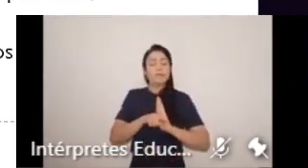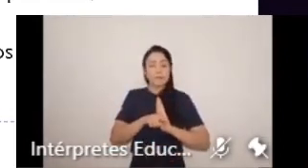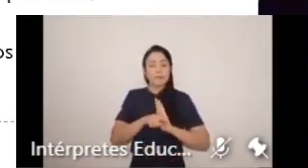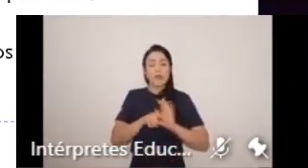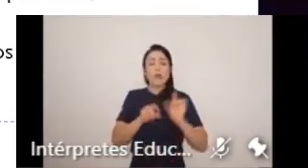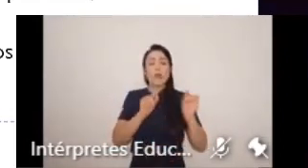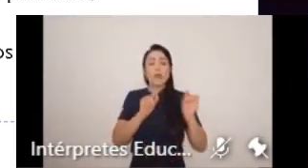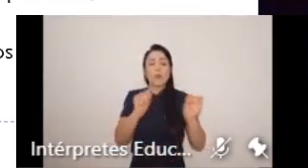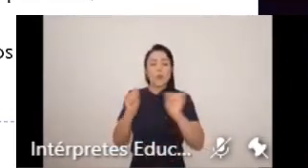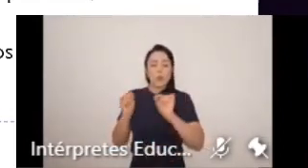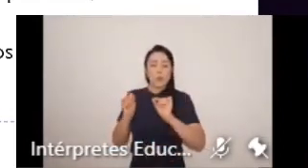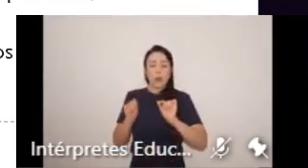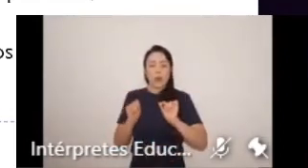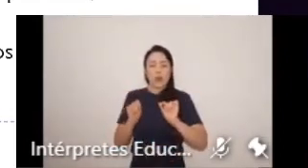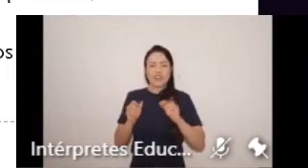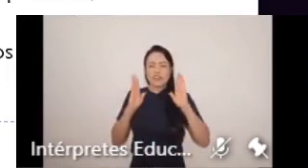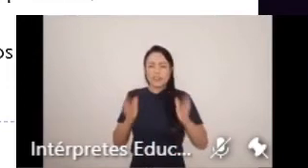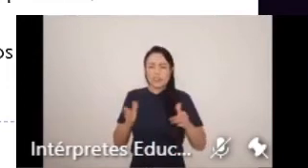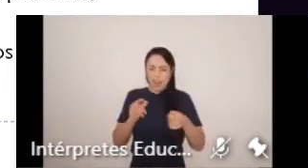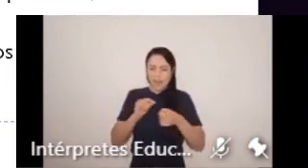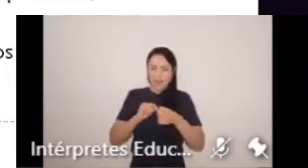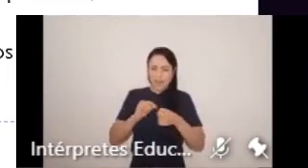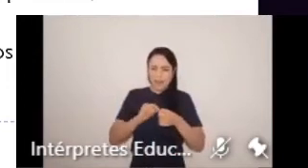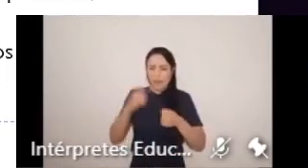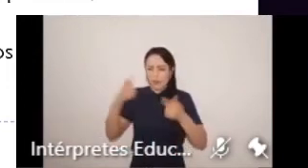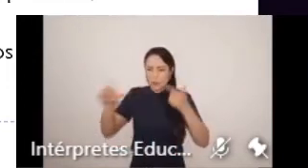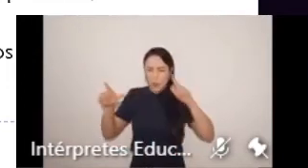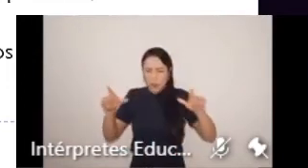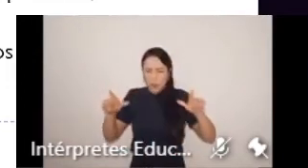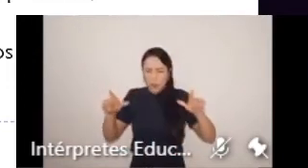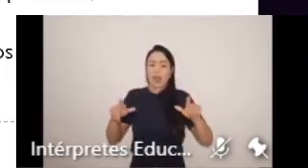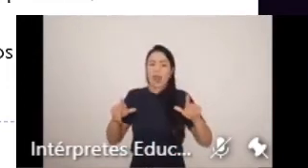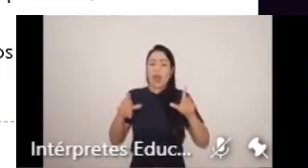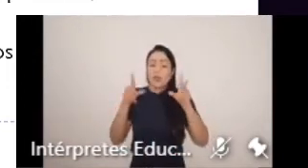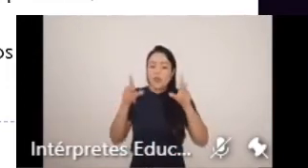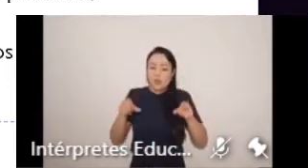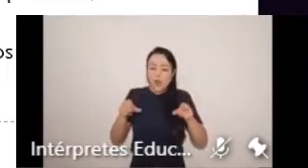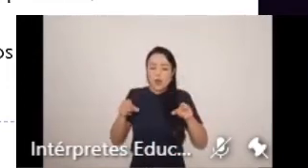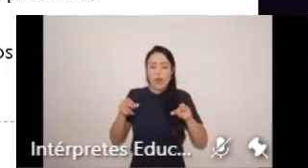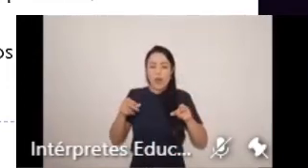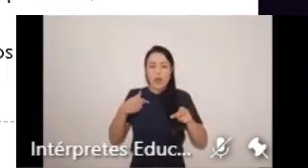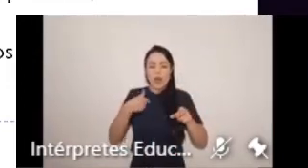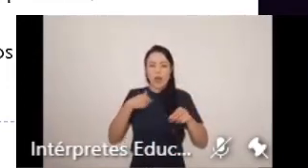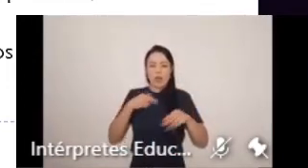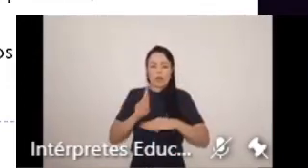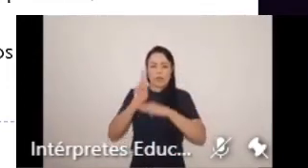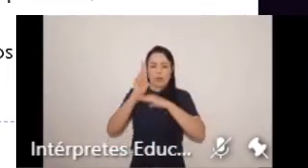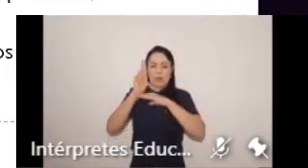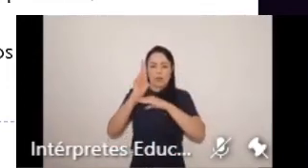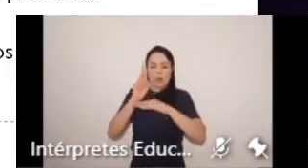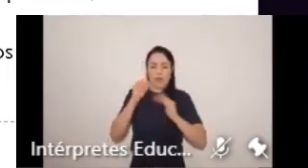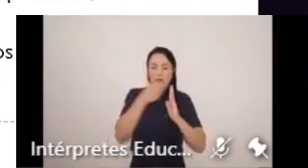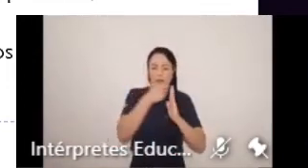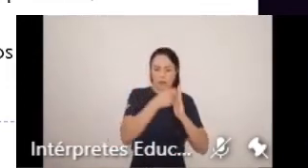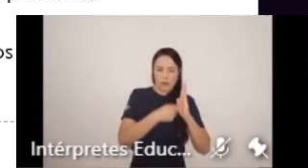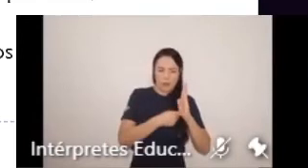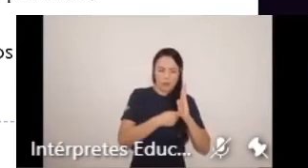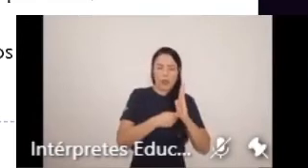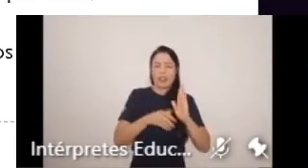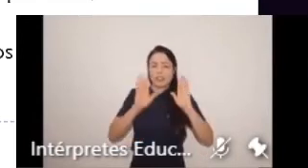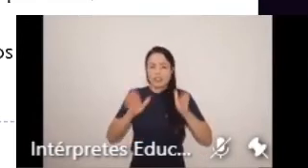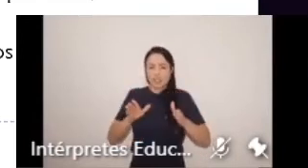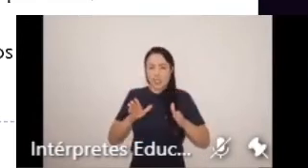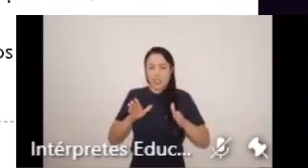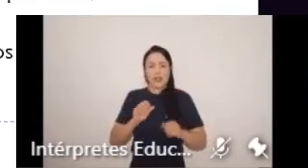quem está, assim como já é feito em outras demandas, quem está demandando por meio da Defensoria Pública, como nós já fazemos a